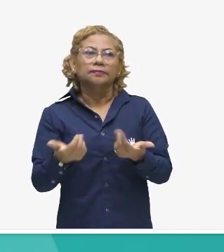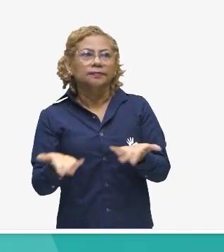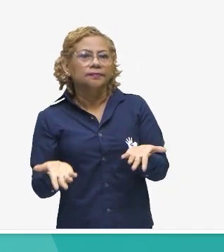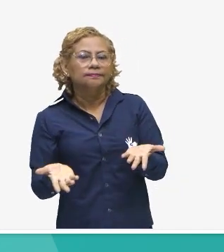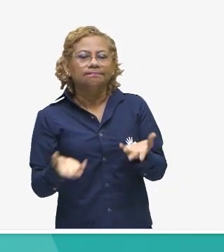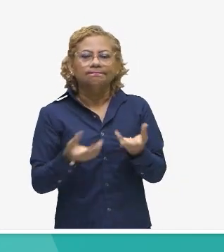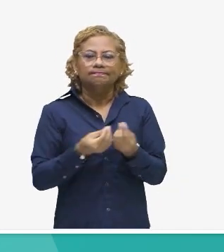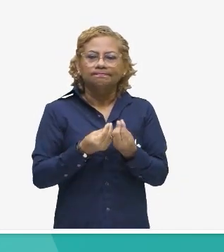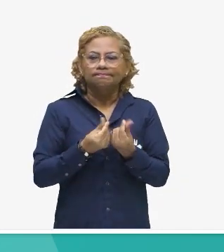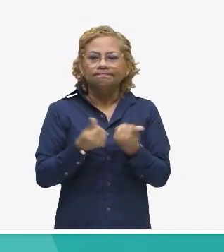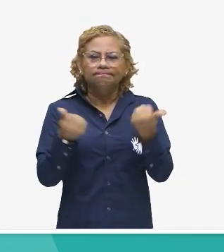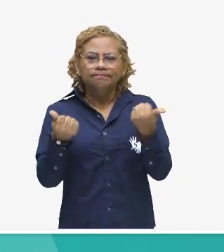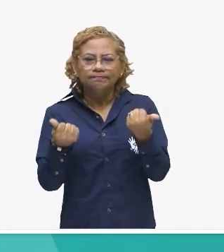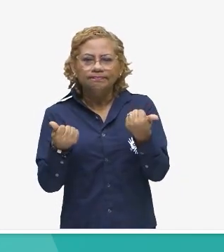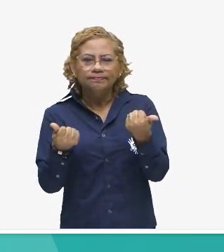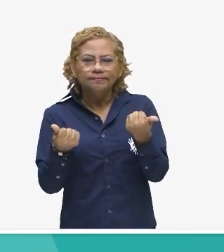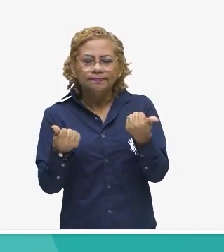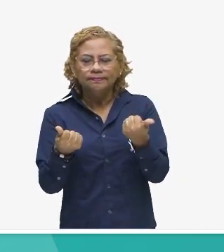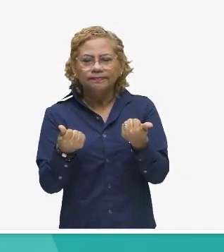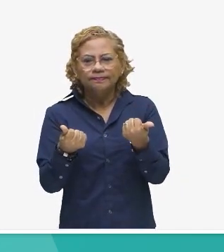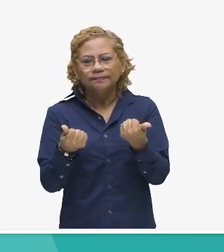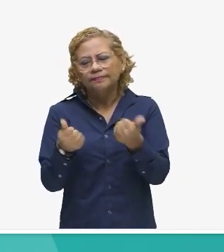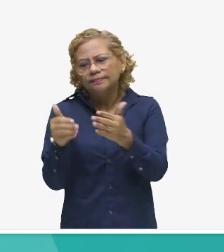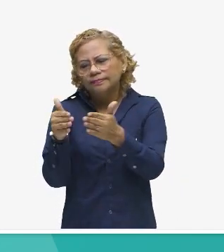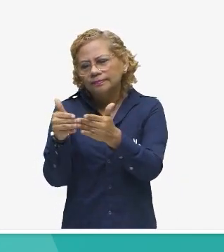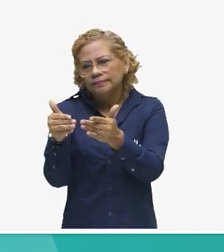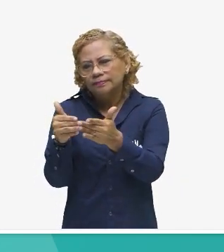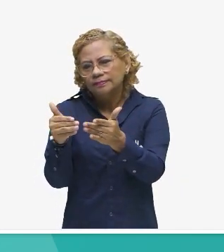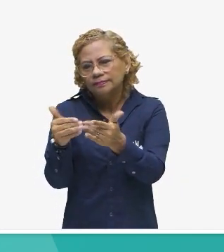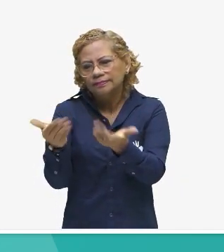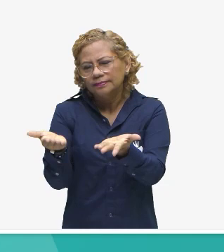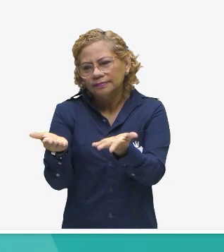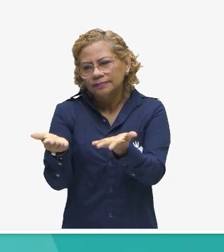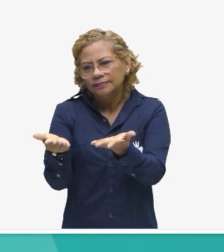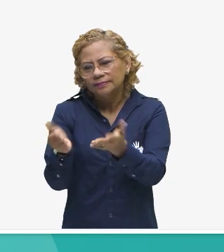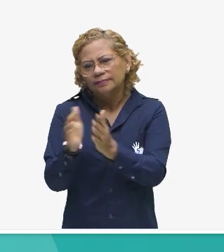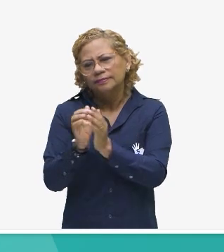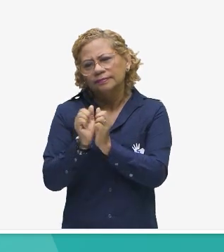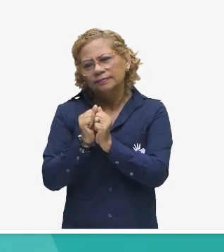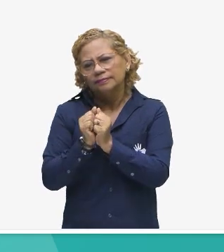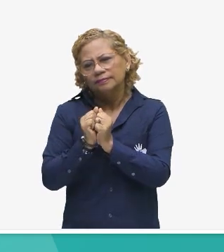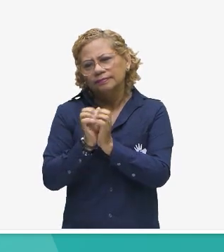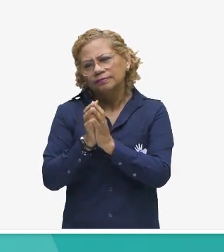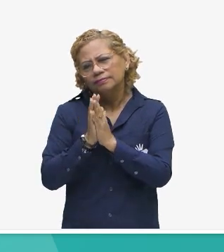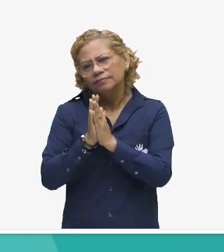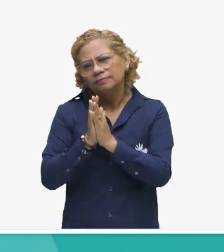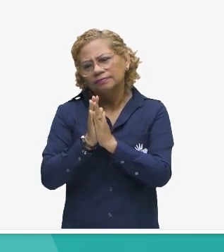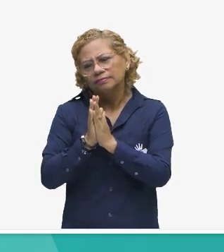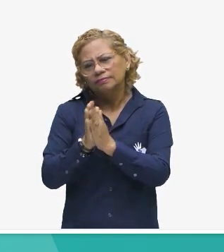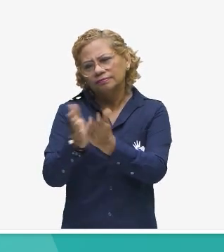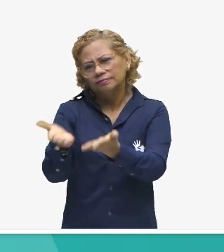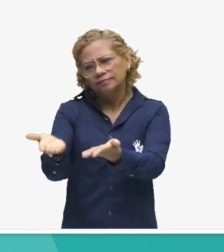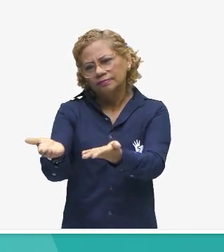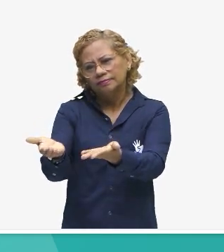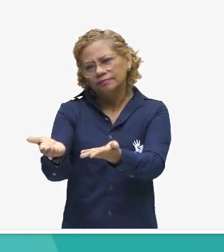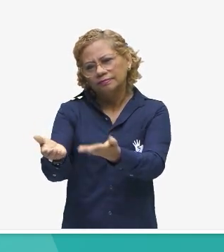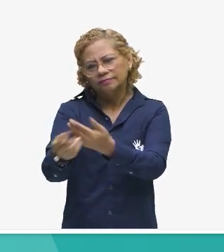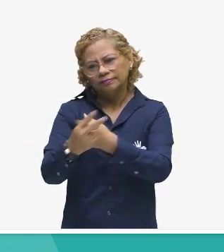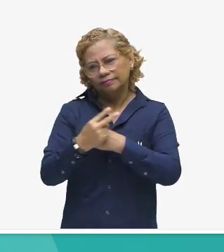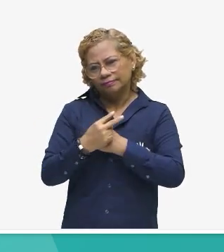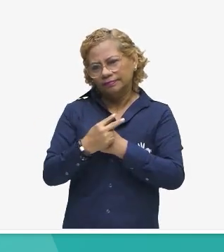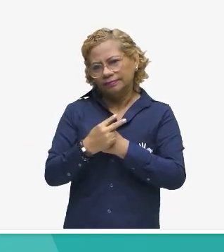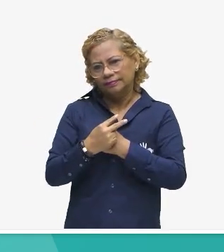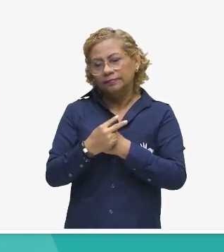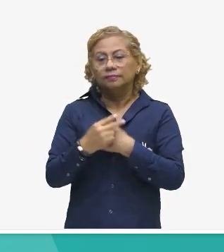mais gentileza, né? Então, são esses 3 tempos verbais que nós utilizamos no